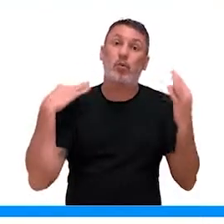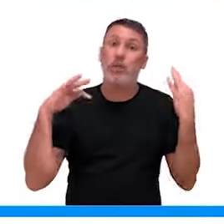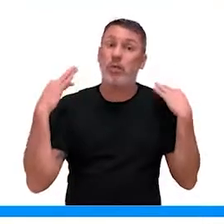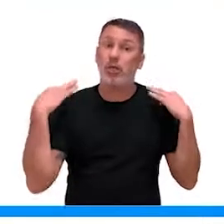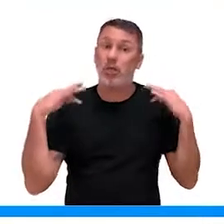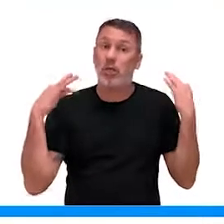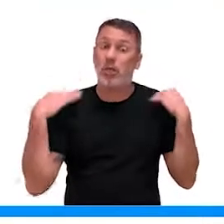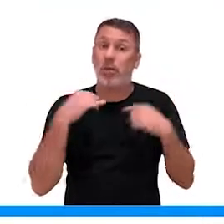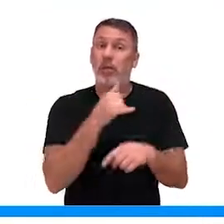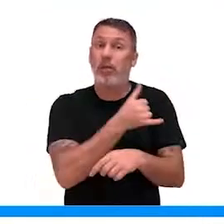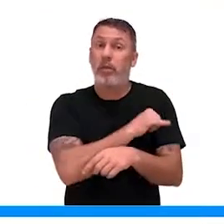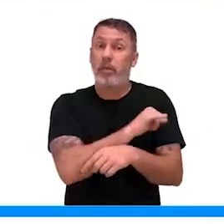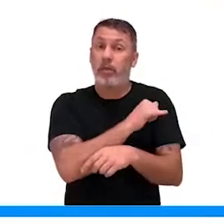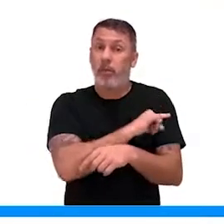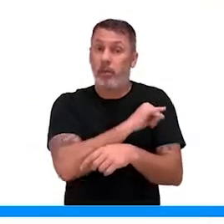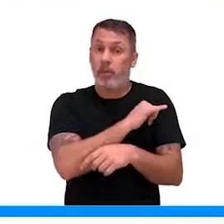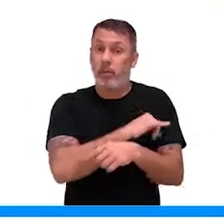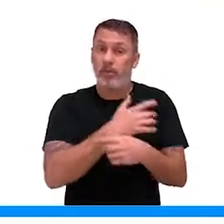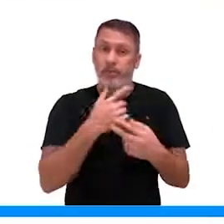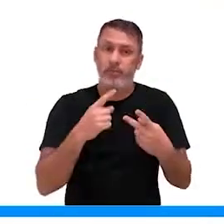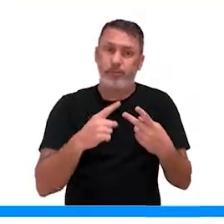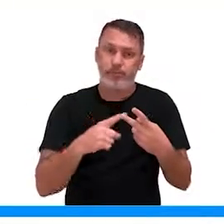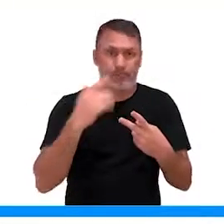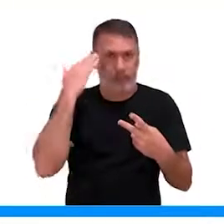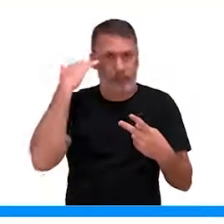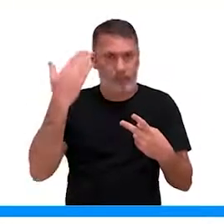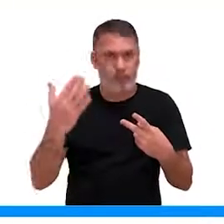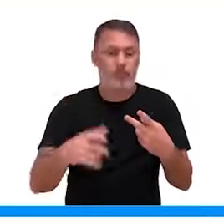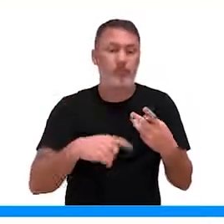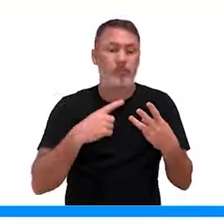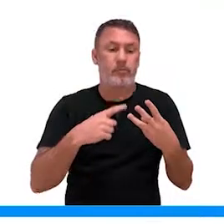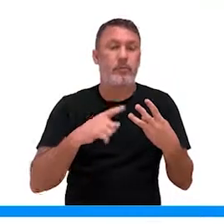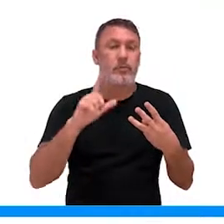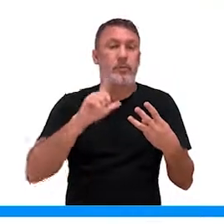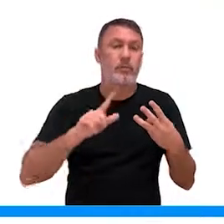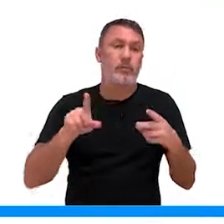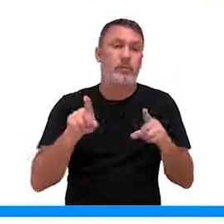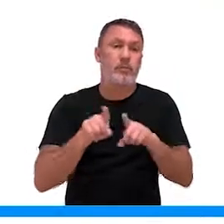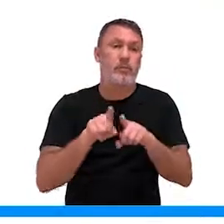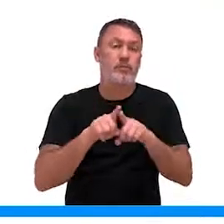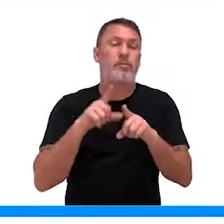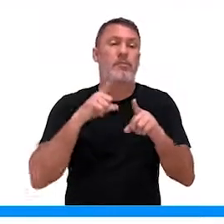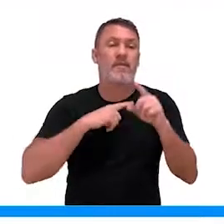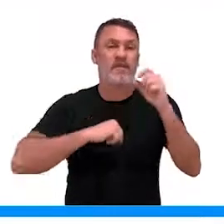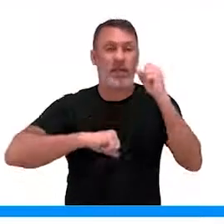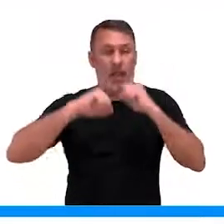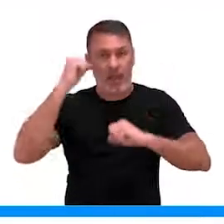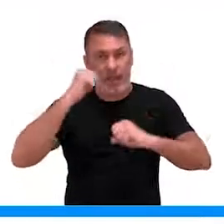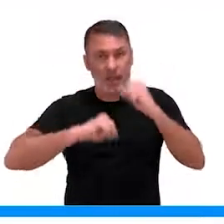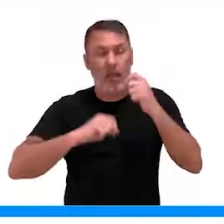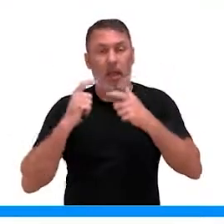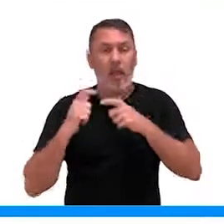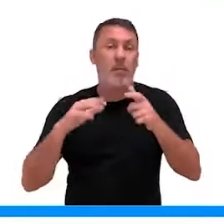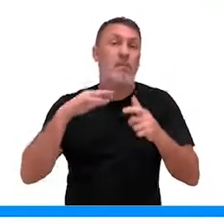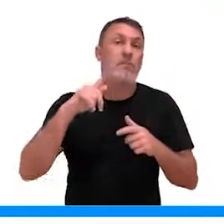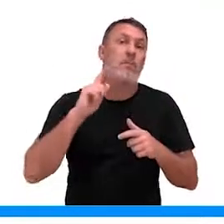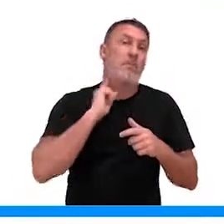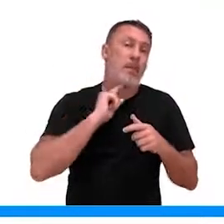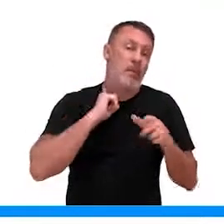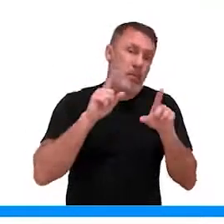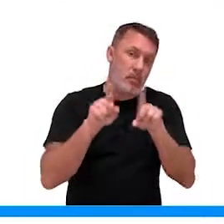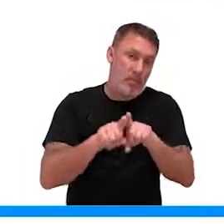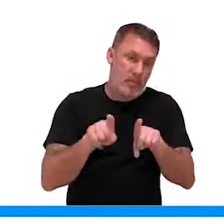turísticos no Rio de Janeiro e, claro, a irradiação desse desenvolvimento industrial também para Minas